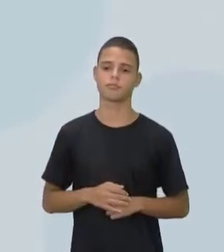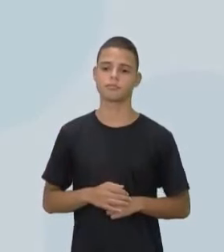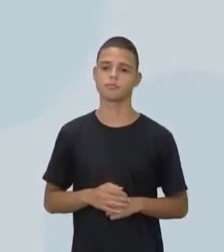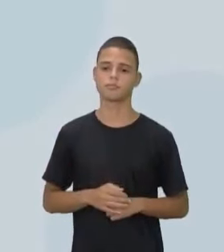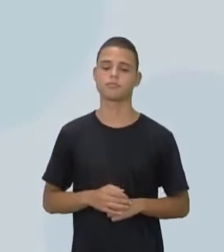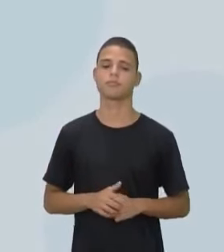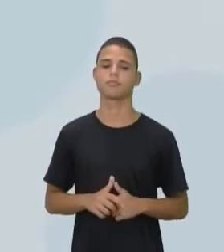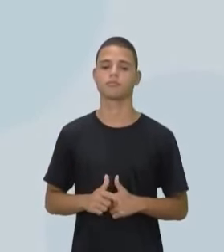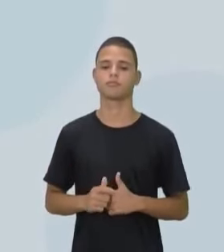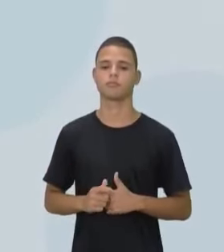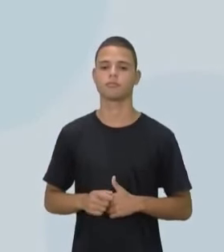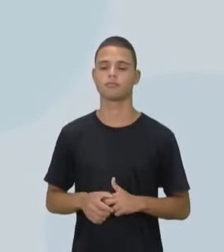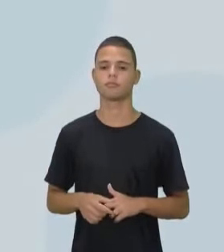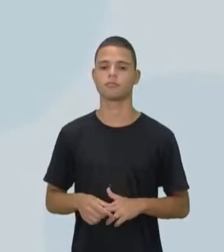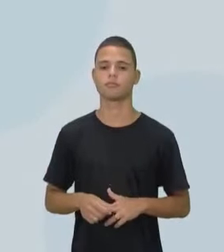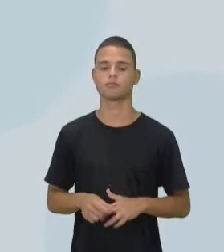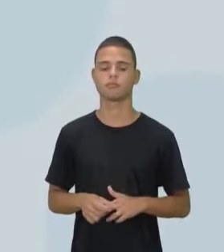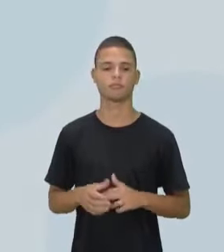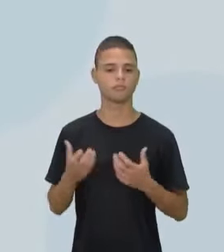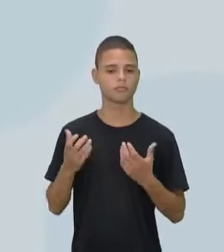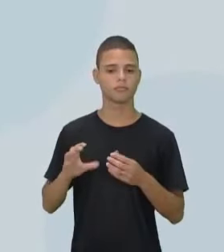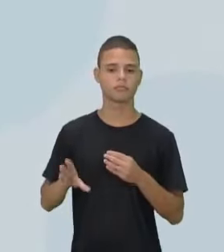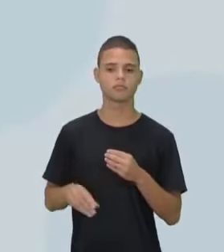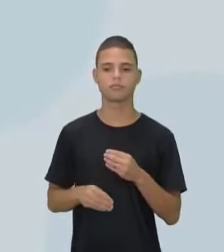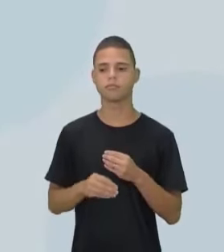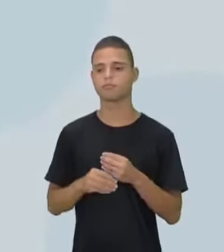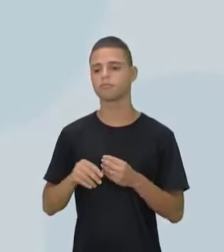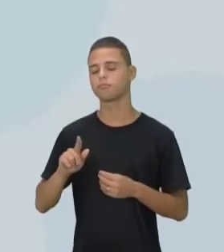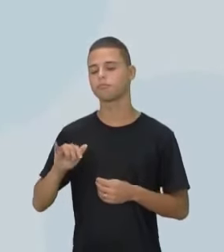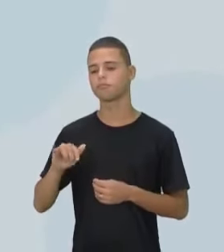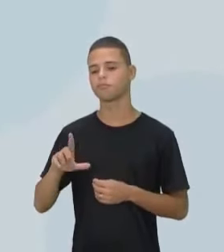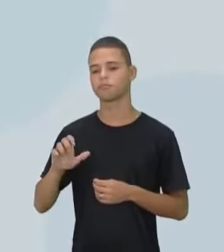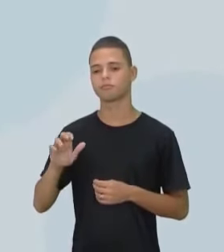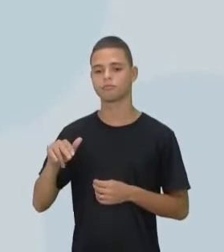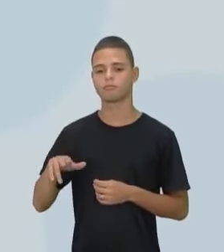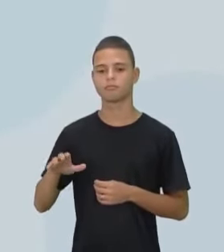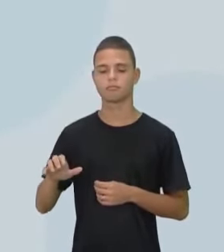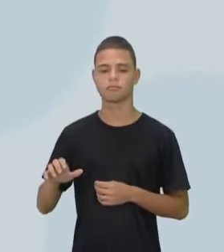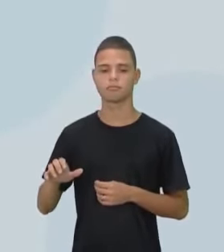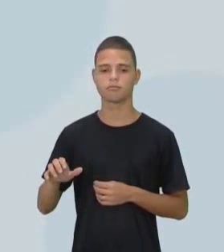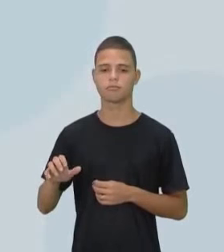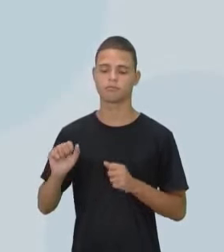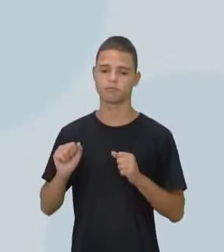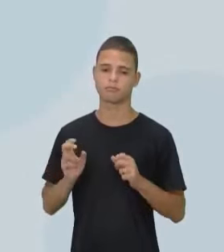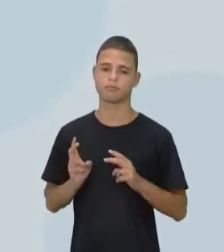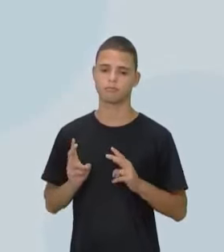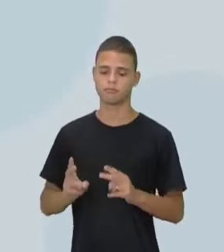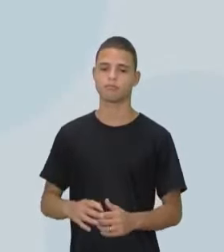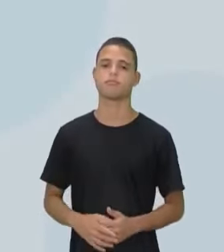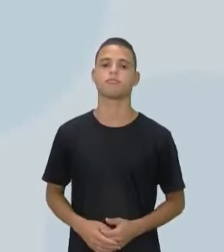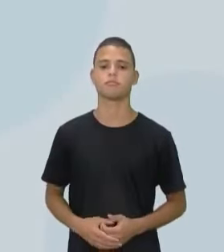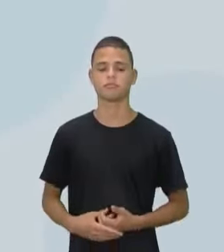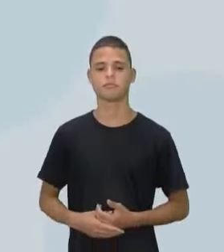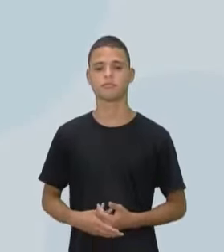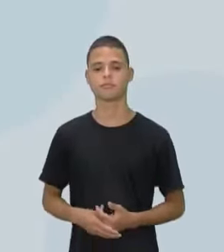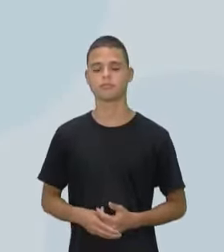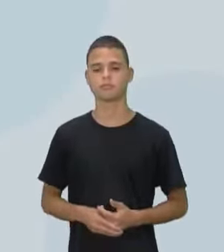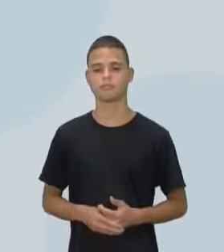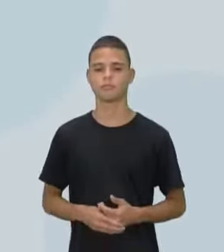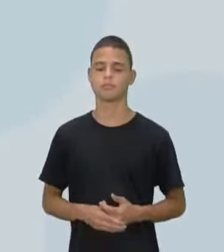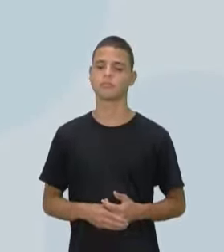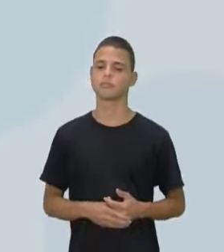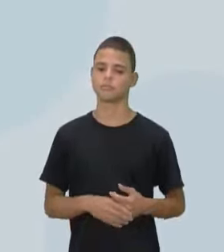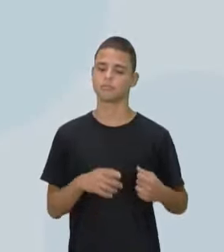grandes propósitos. Quer comentar alguma coisa, Gisele? Vamos lá, então. Pode seguir. Né? No ambiente urbano, a gente